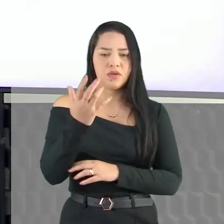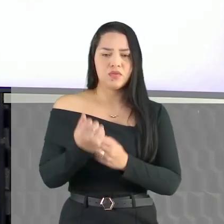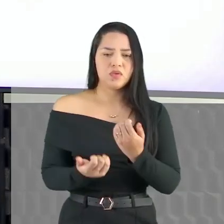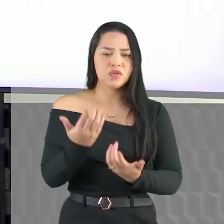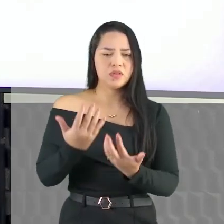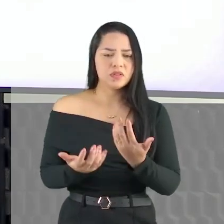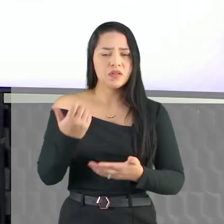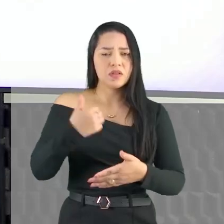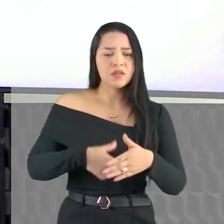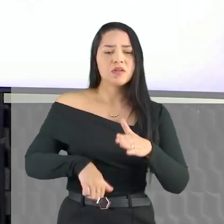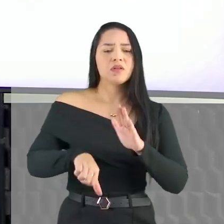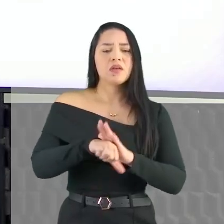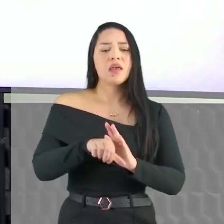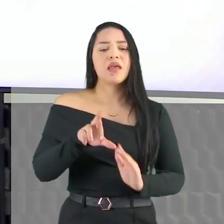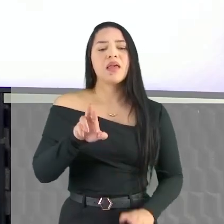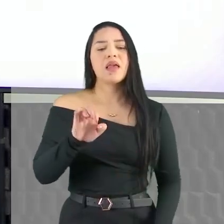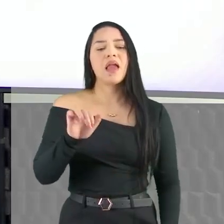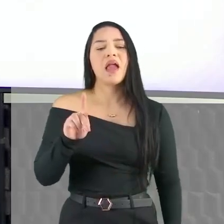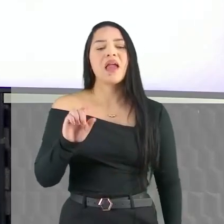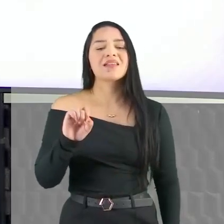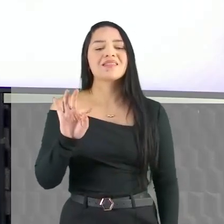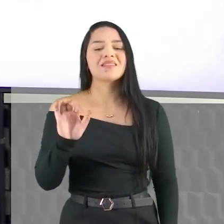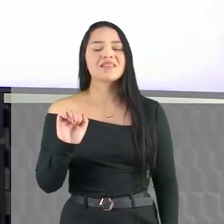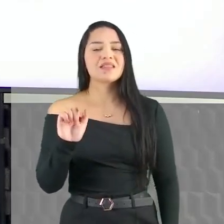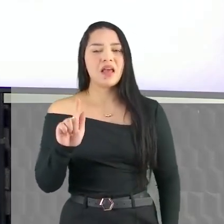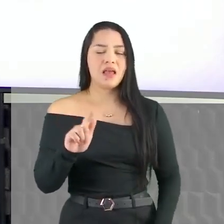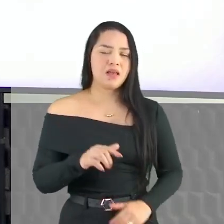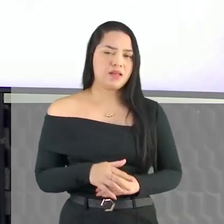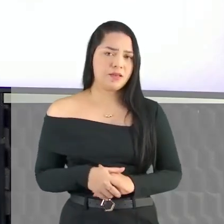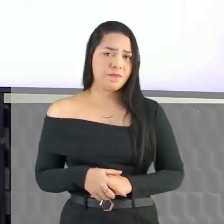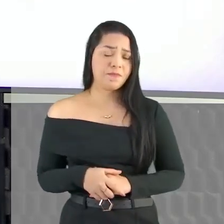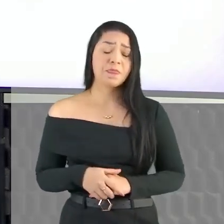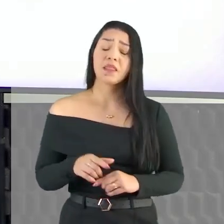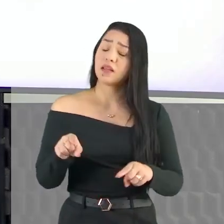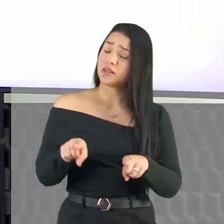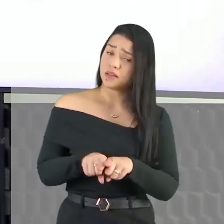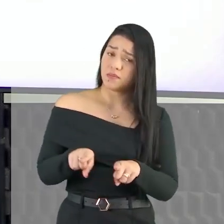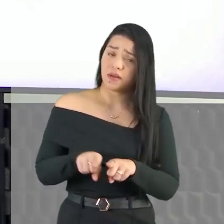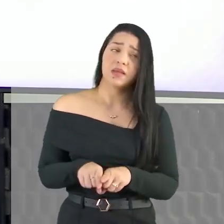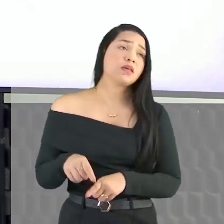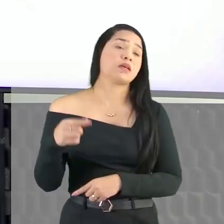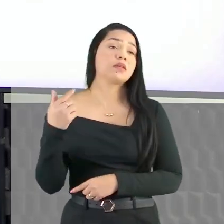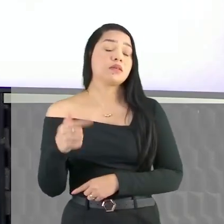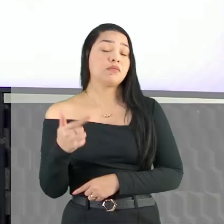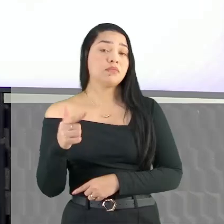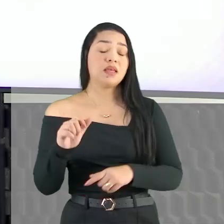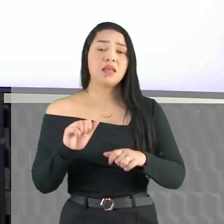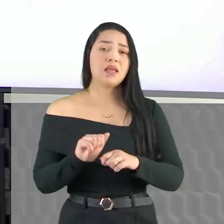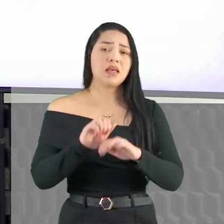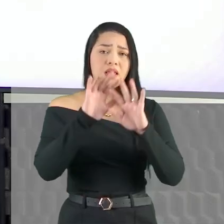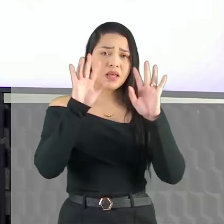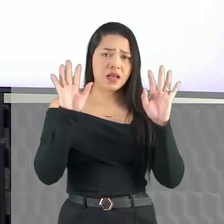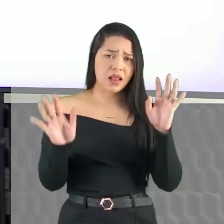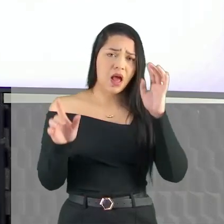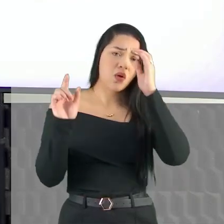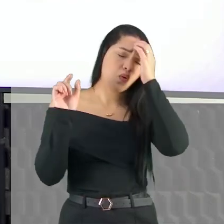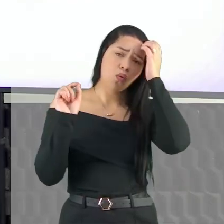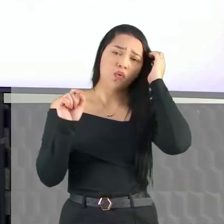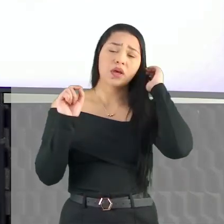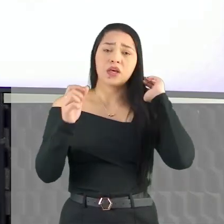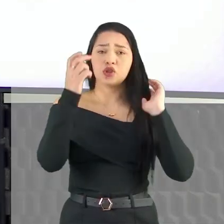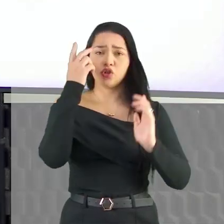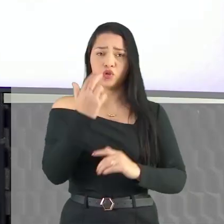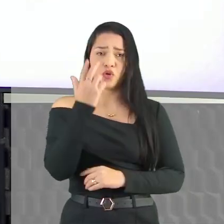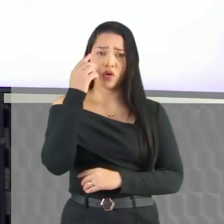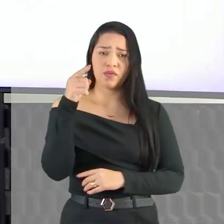incêndio criminoso de Reichsberg. Bom, é uma alternativa também que ela não traz, né, claro, condicionantes